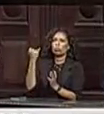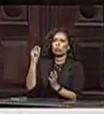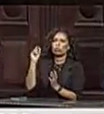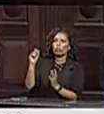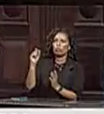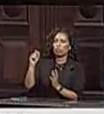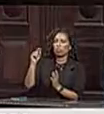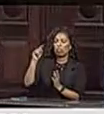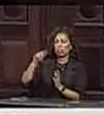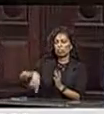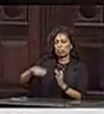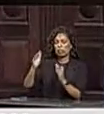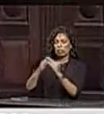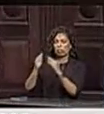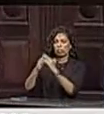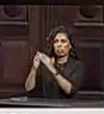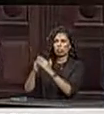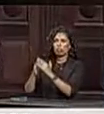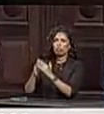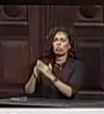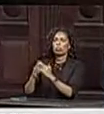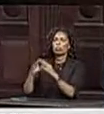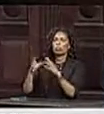esta casa,